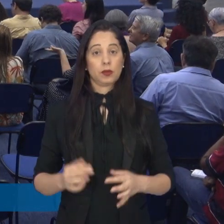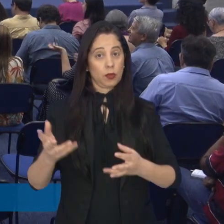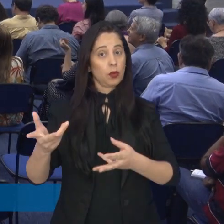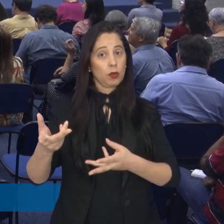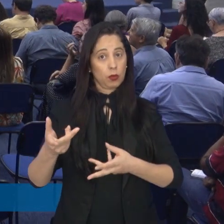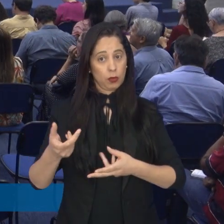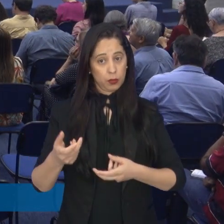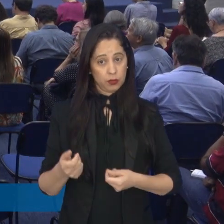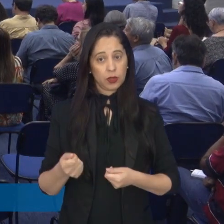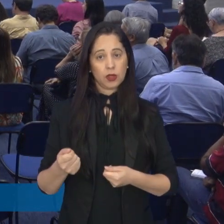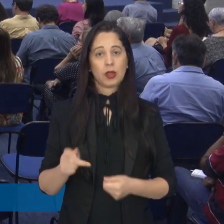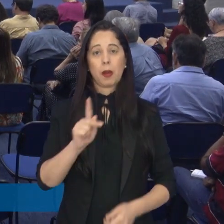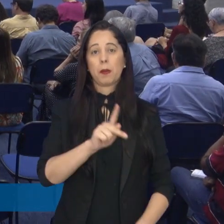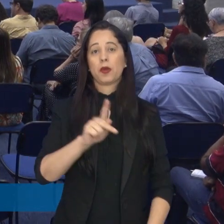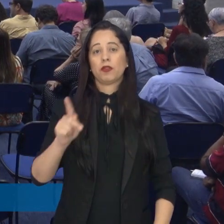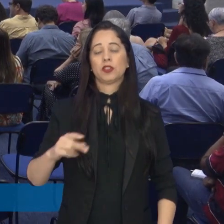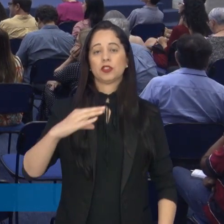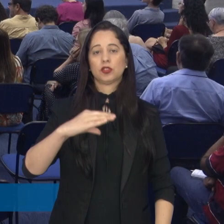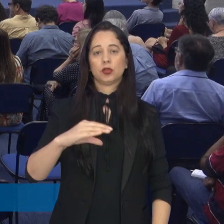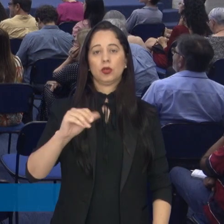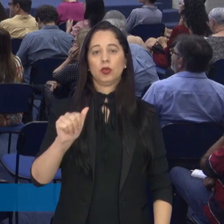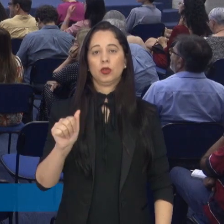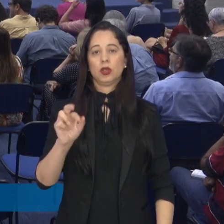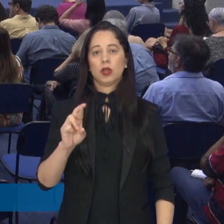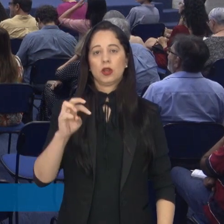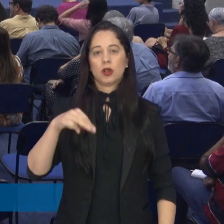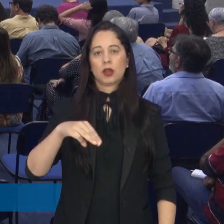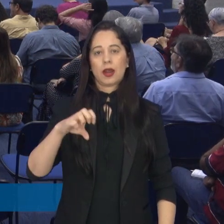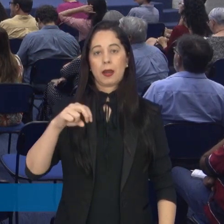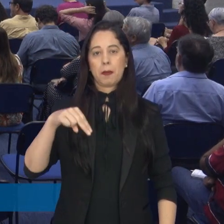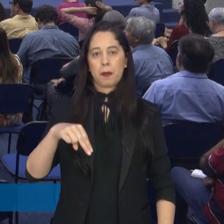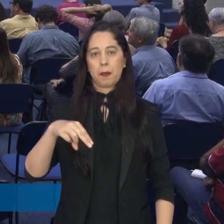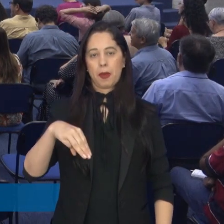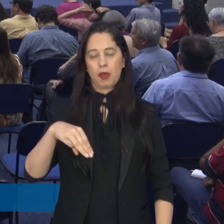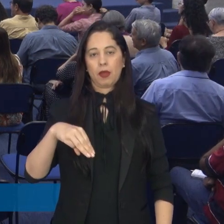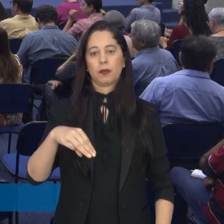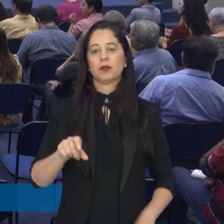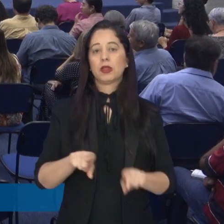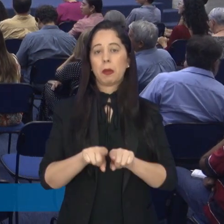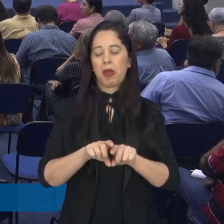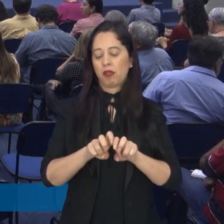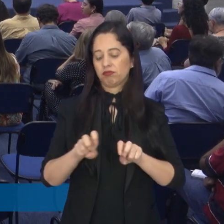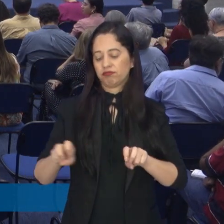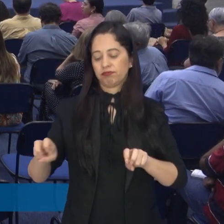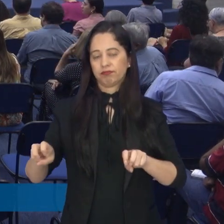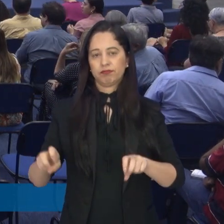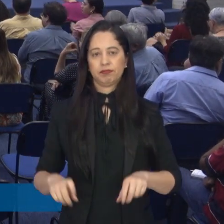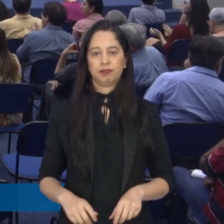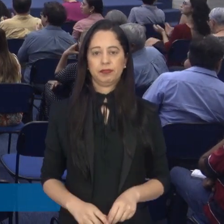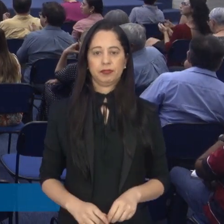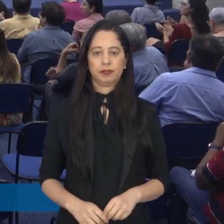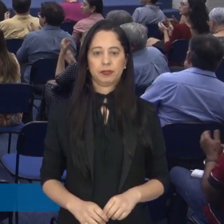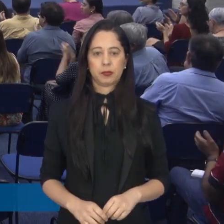Convidamos também a professora Carmen Beldenheim para compor a mesa.